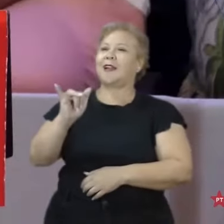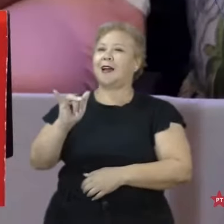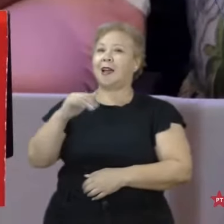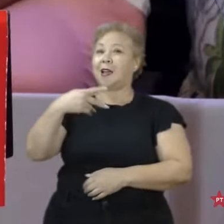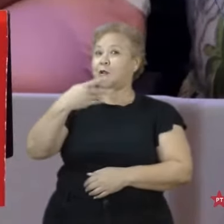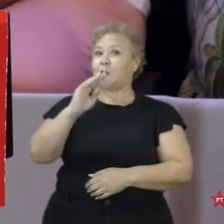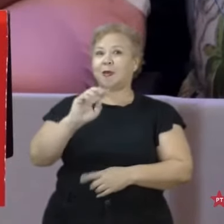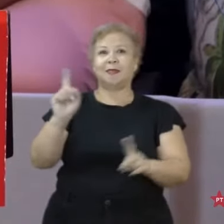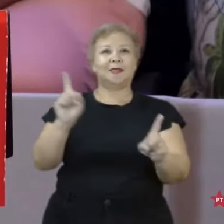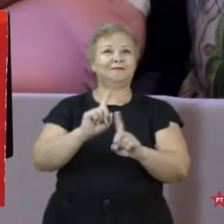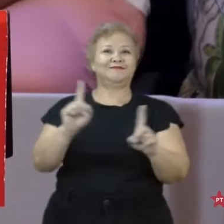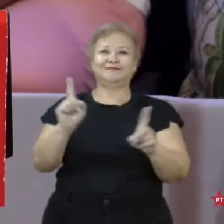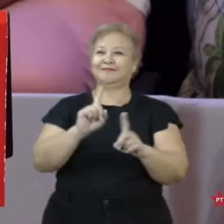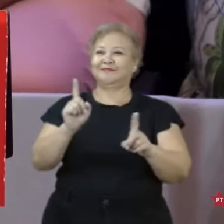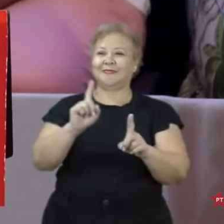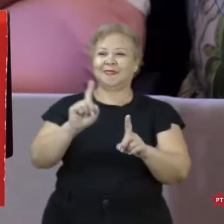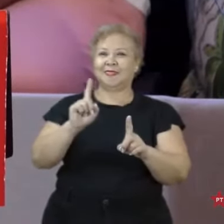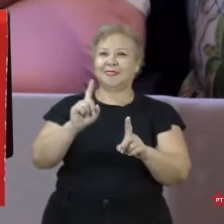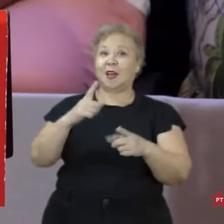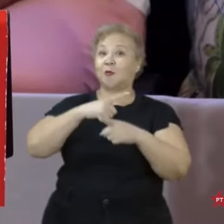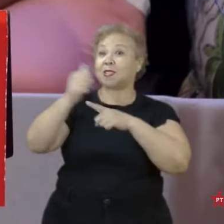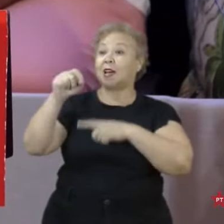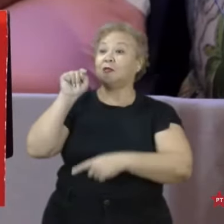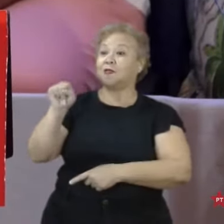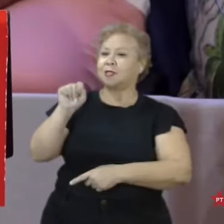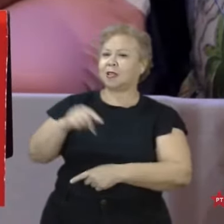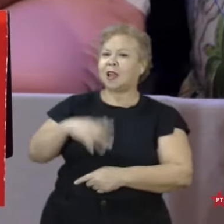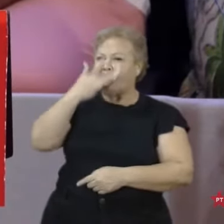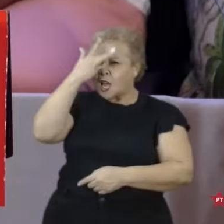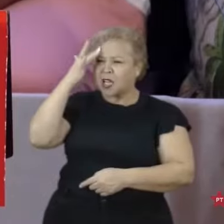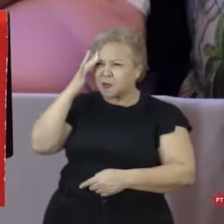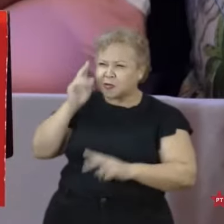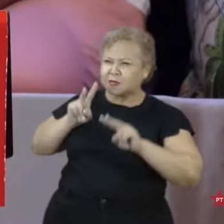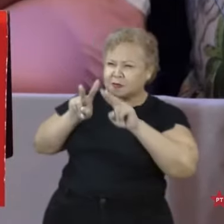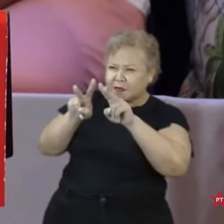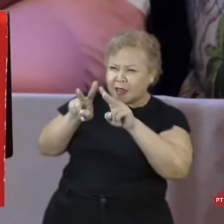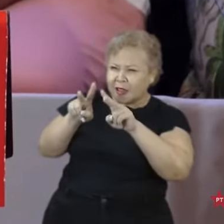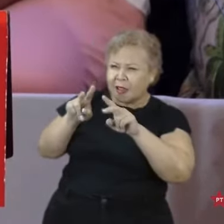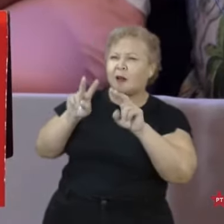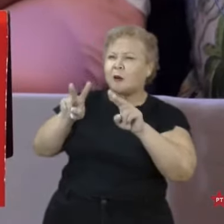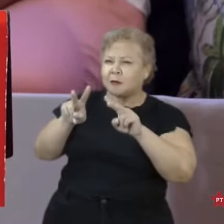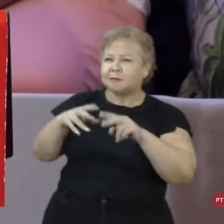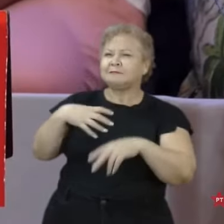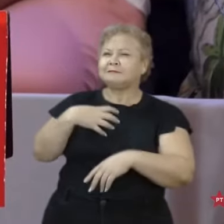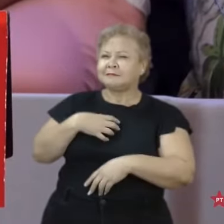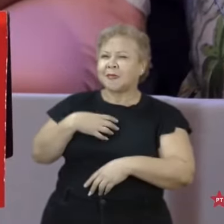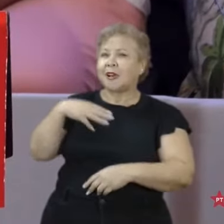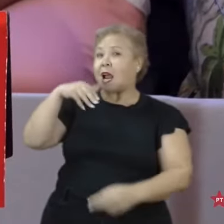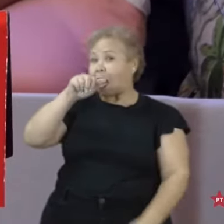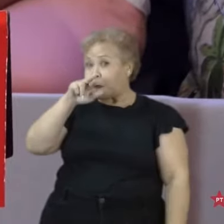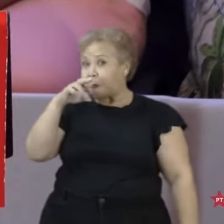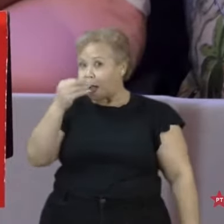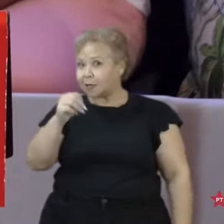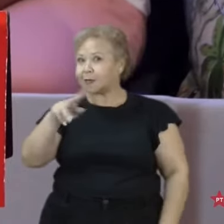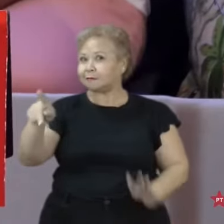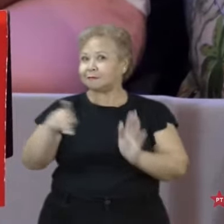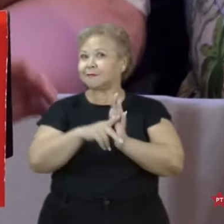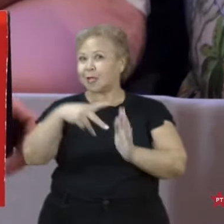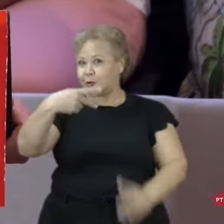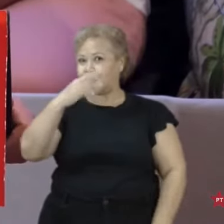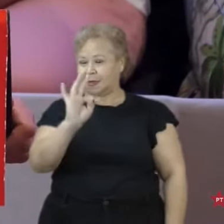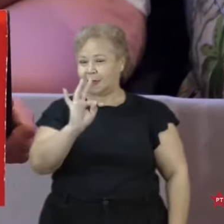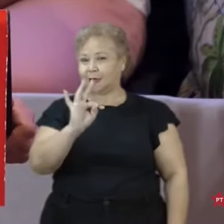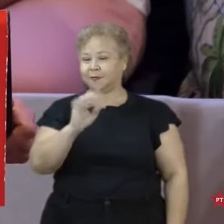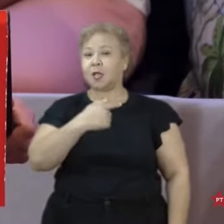da sua imagem as pessoas te vem e ainda falam Dona Marta do PT e o